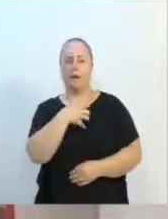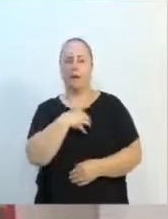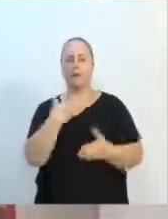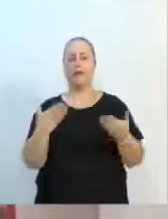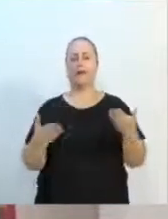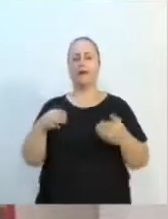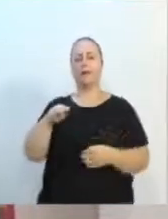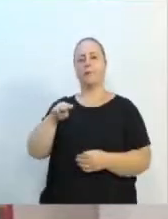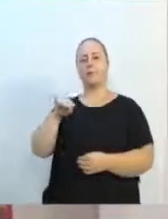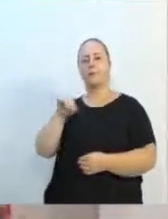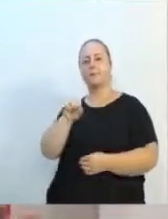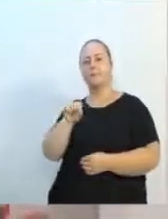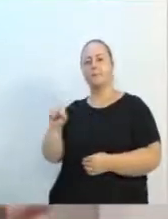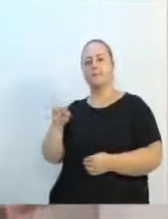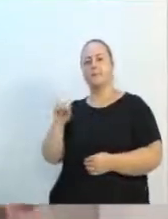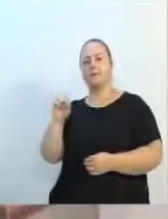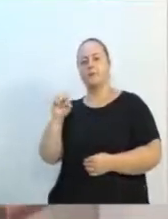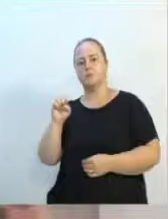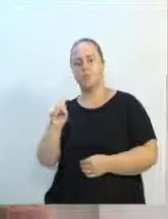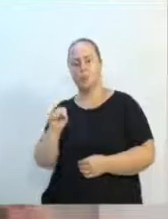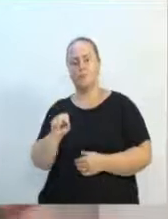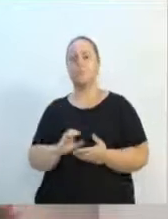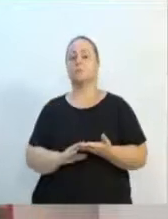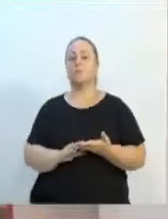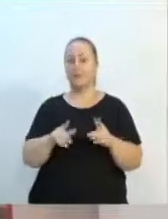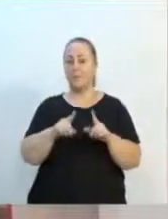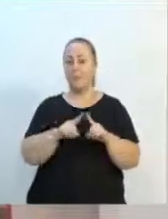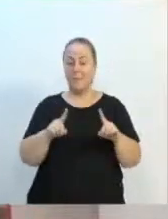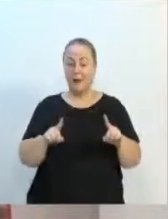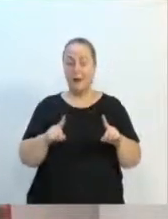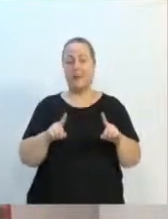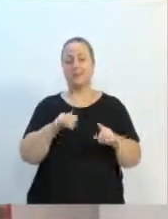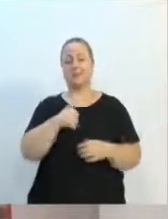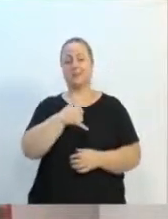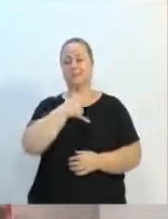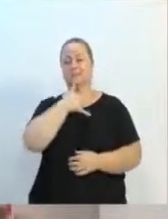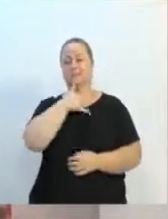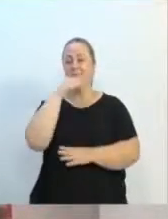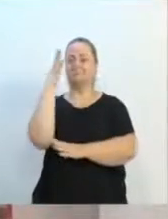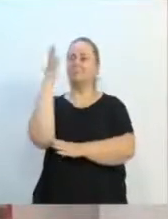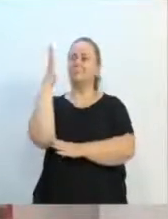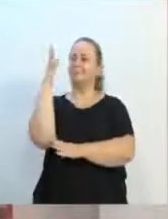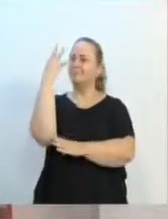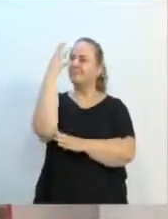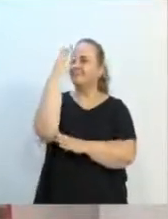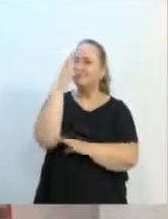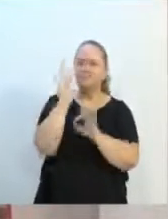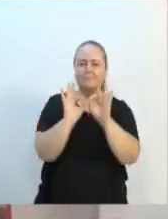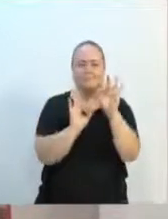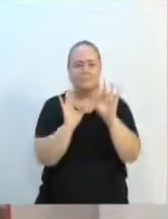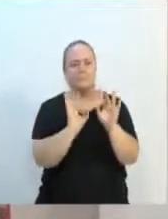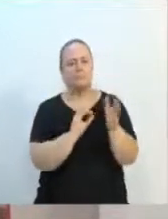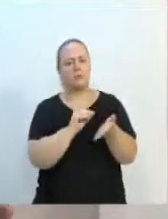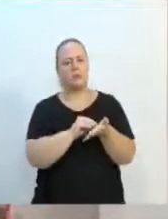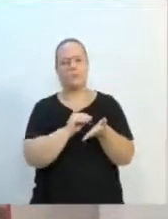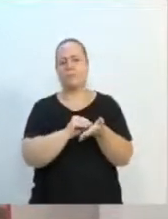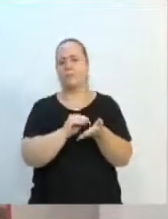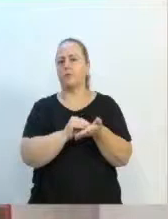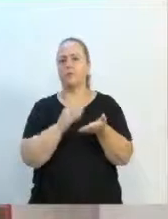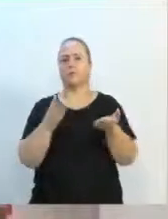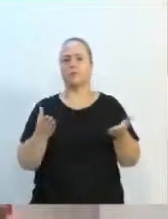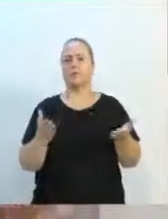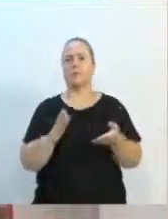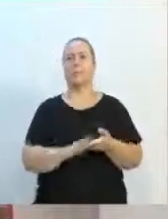Missões, que infelizmente não contemplaram qualquer tipo de arborização ou paisagismo. Então, eu, como entusiasta do